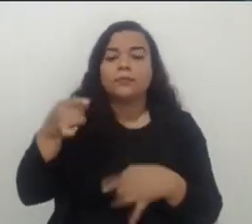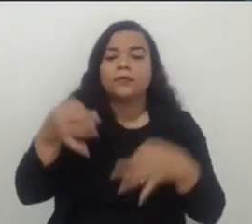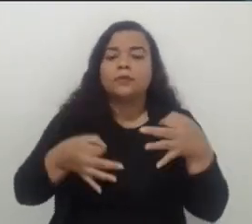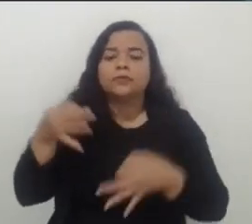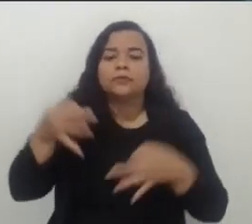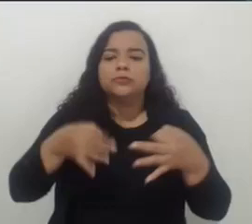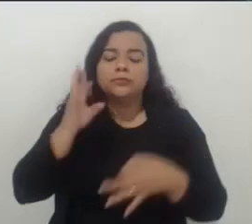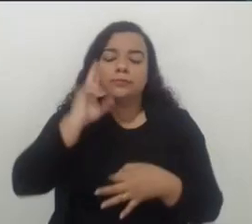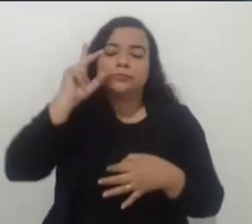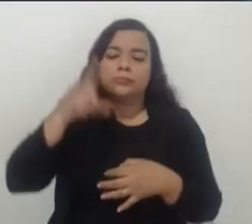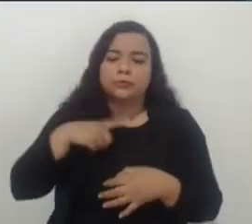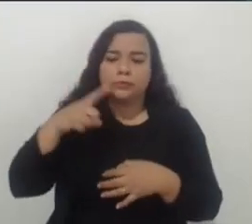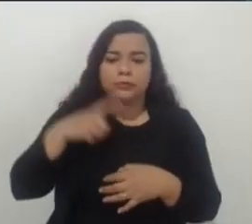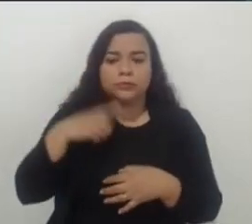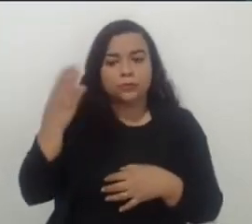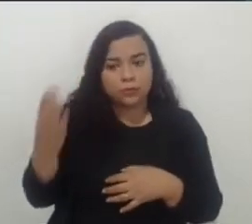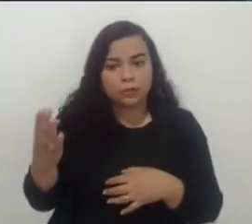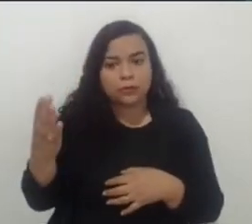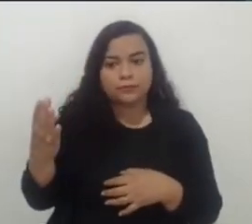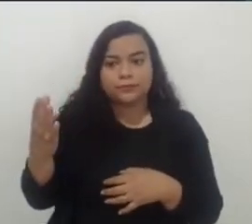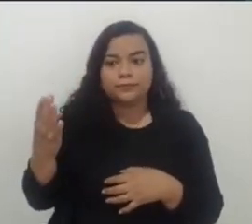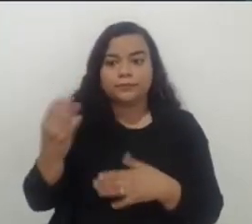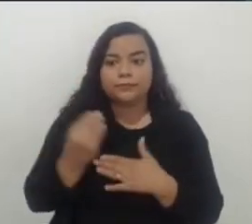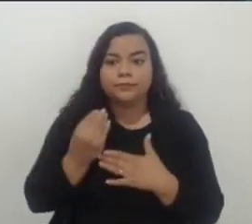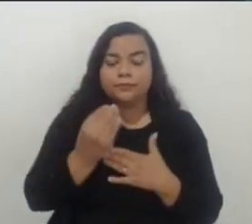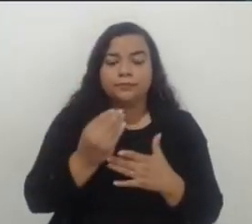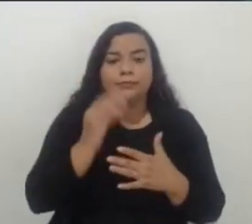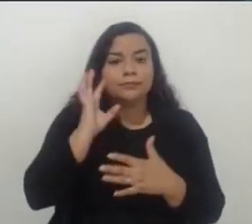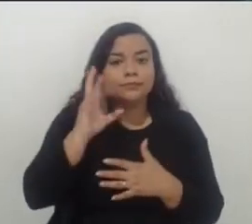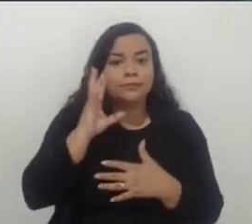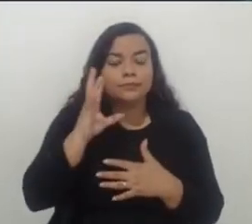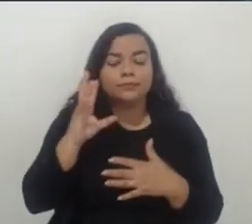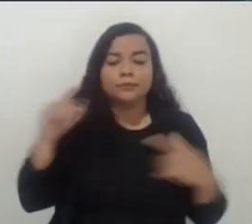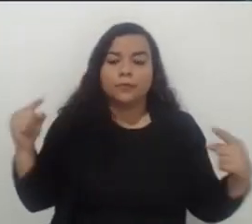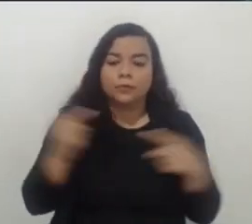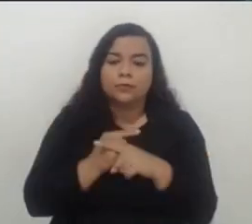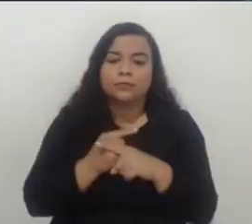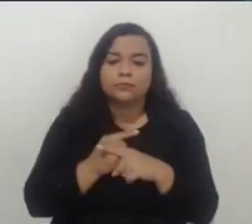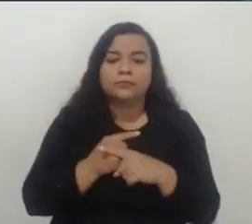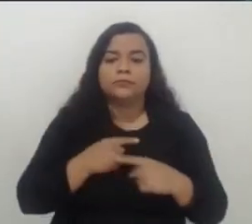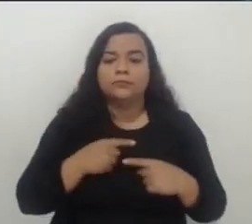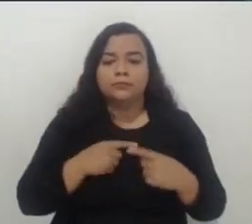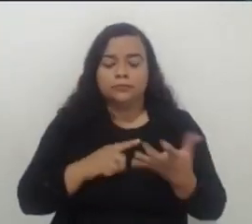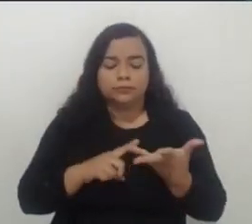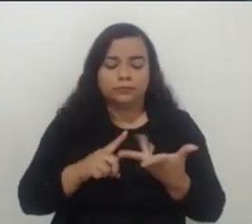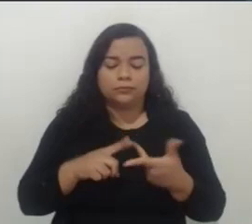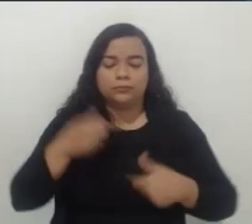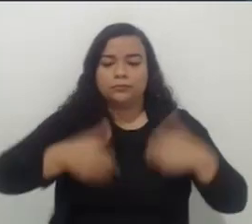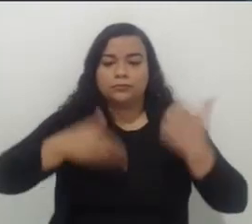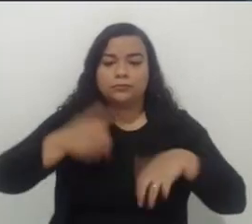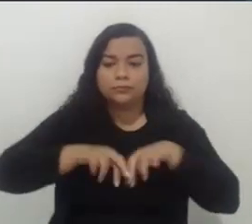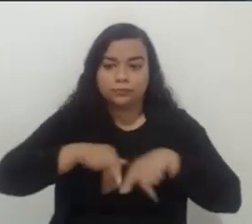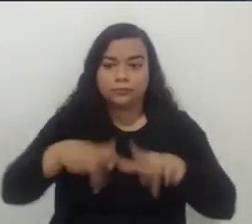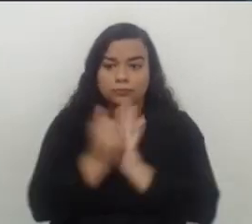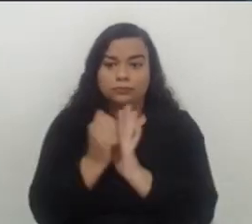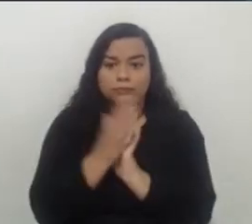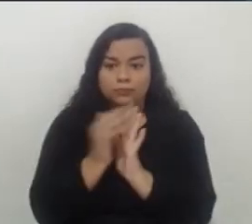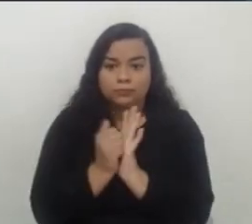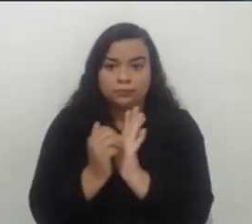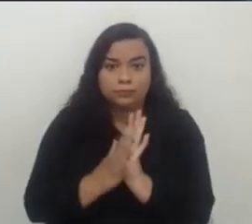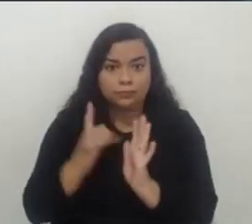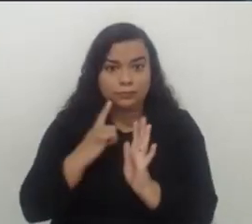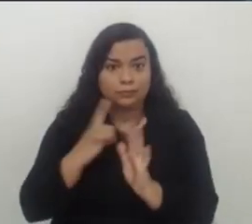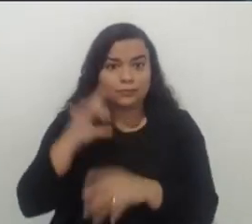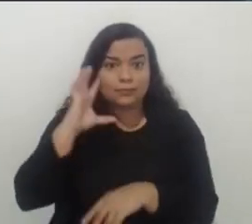equívoco estabelecido uma premissa que contradiz a sequência de atos existentes nos autos. Pensar o contrário vai